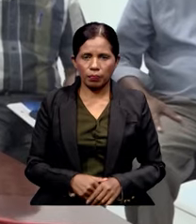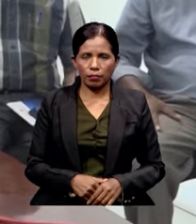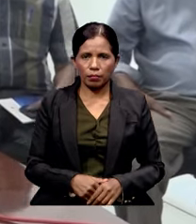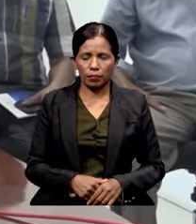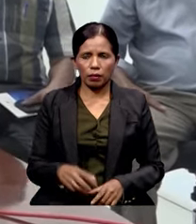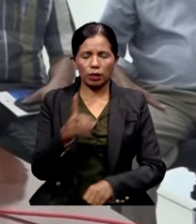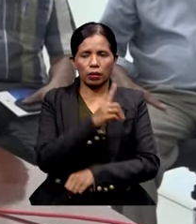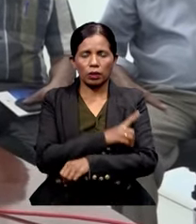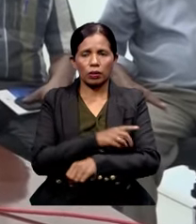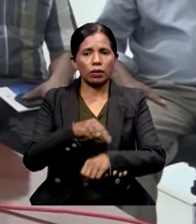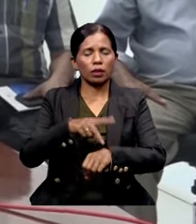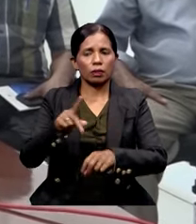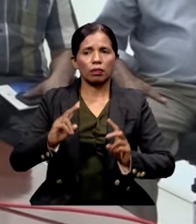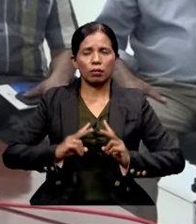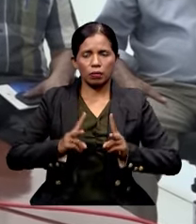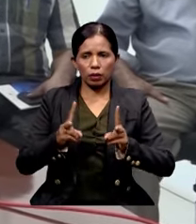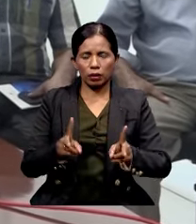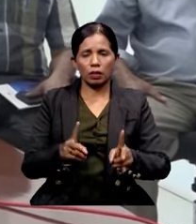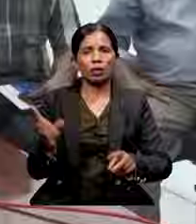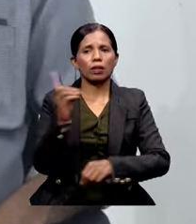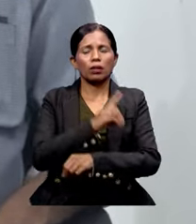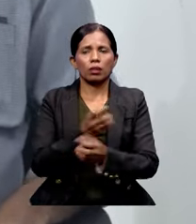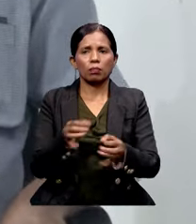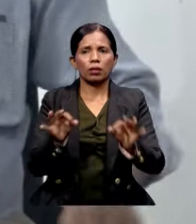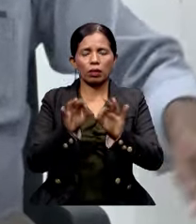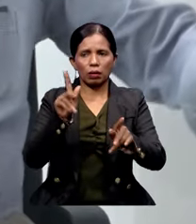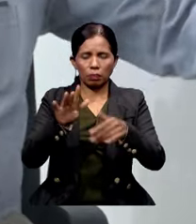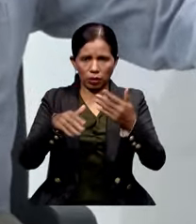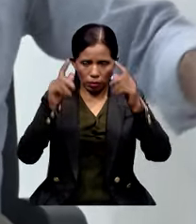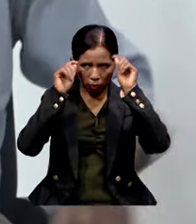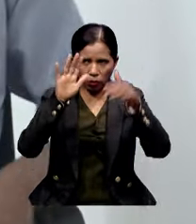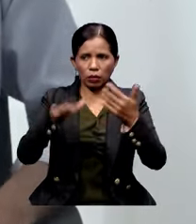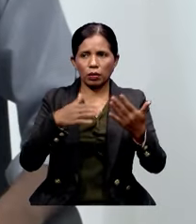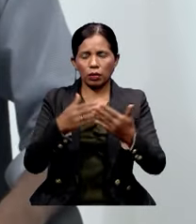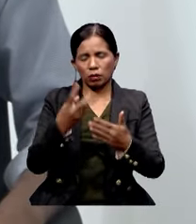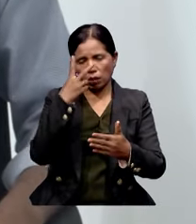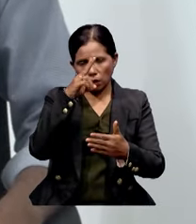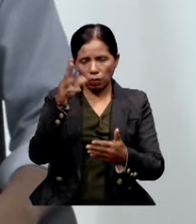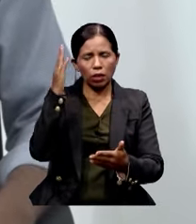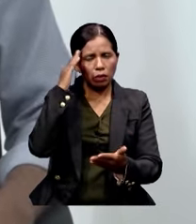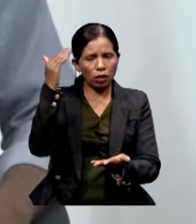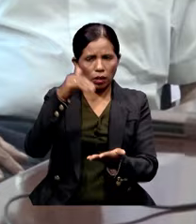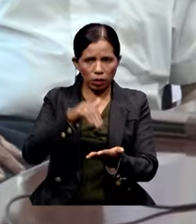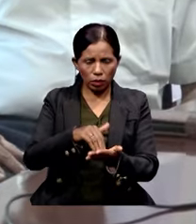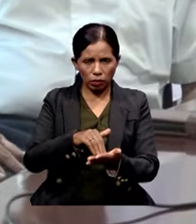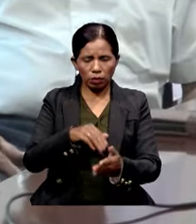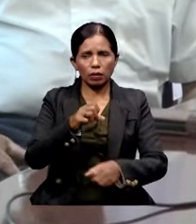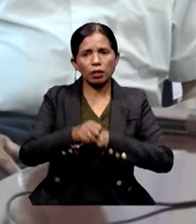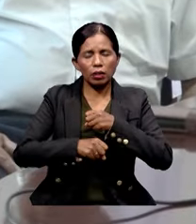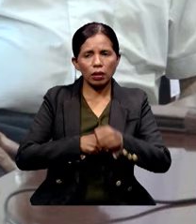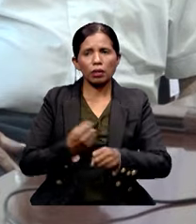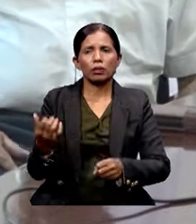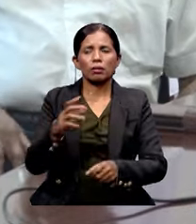Lorong Nasional ba Herói, nudar lorong importante ida ba Cidadão Timoran Roto, atualo autoreflexão, odi hanoin hika sacrifício ereu